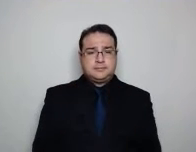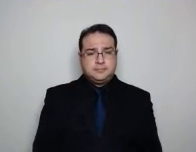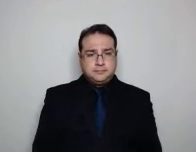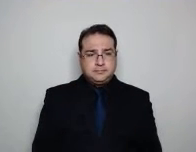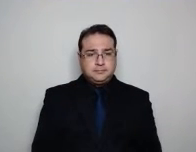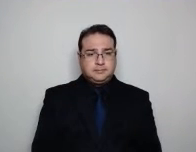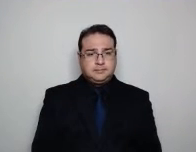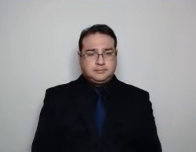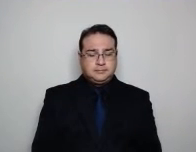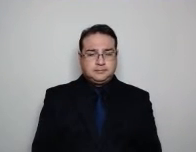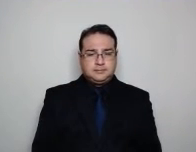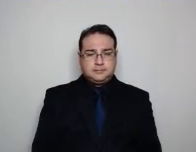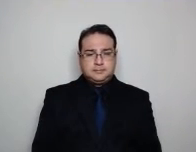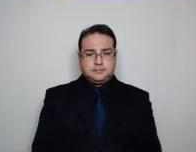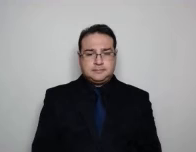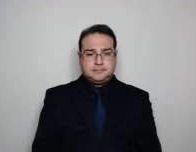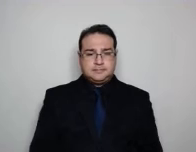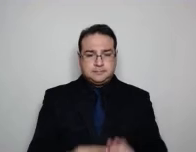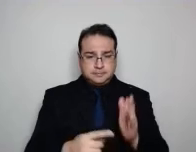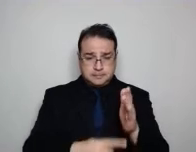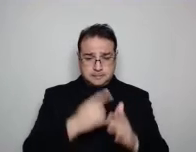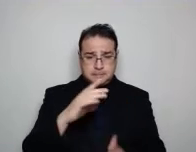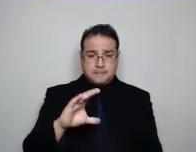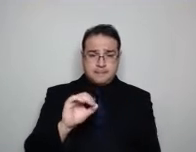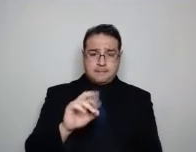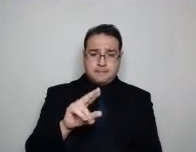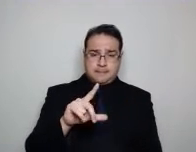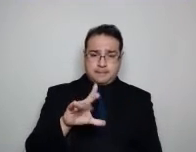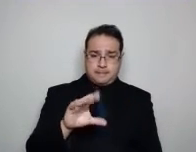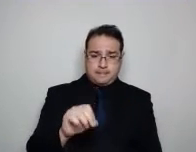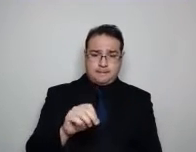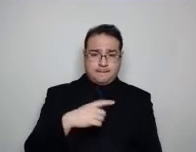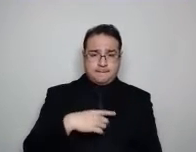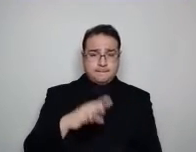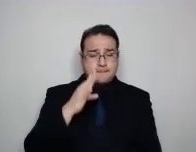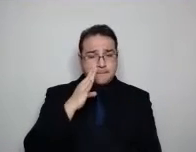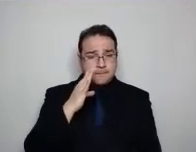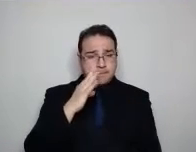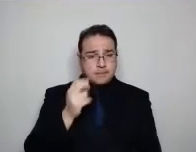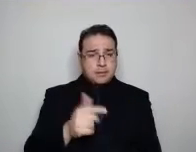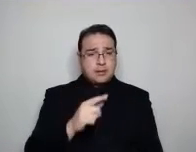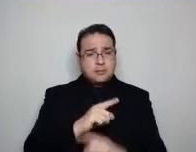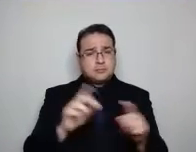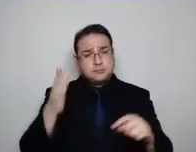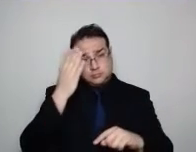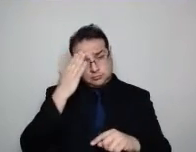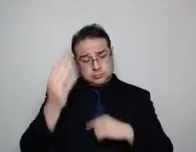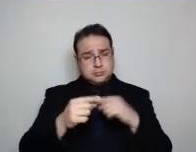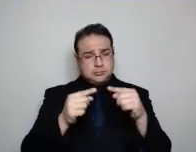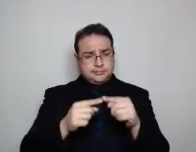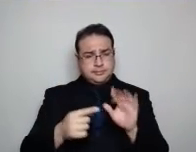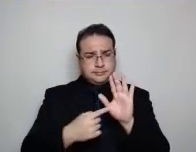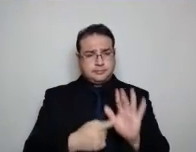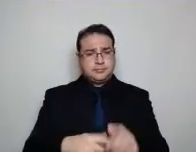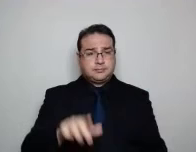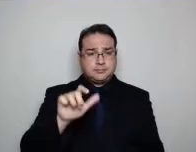Primeiro, desembargador Cornélio, chamo a atenção para o não conhecimento sequer do agravo